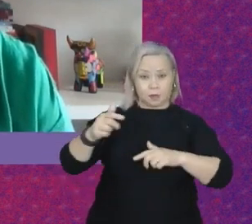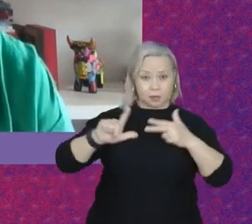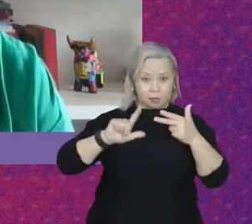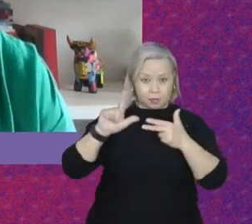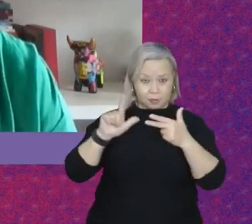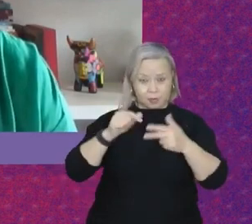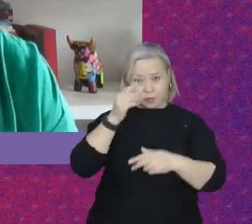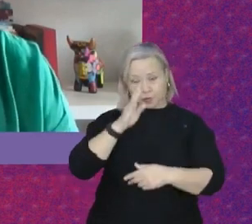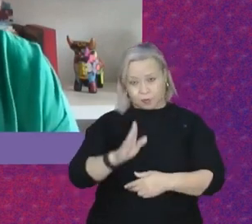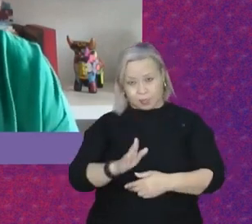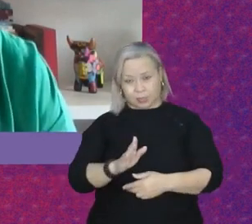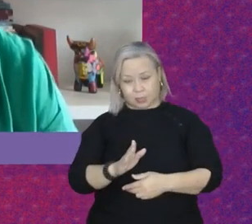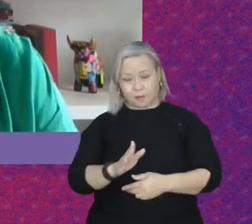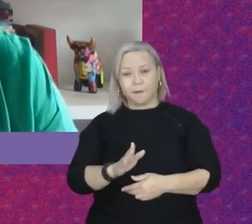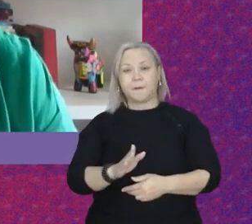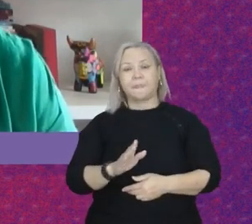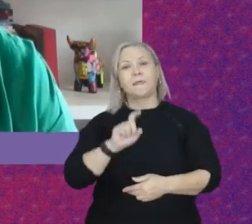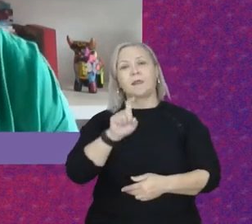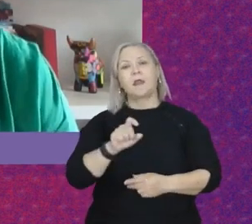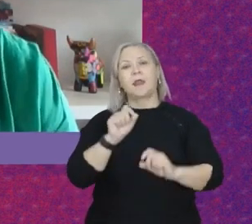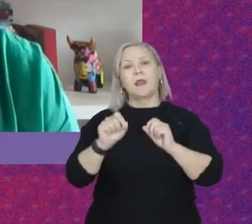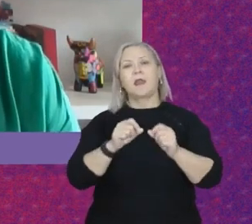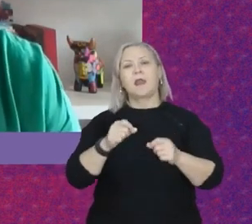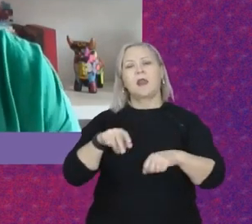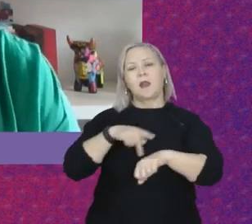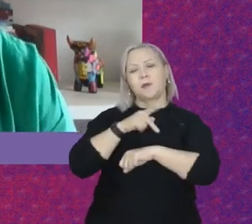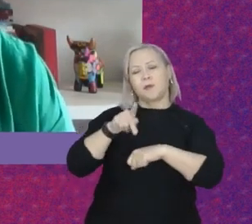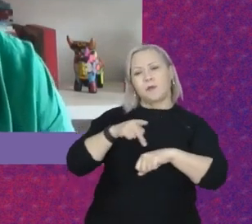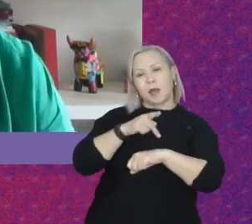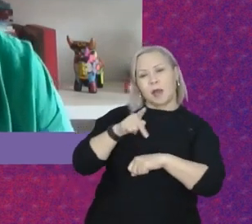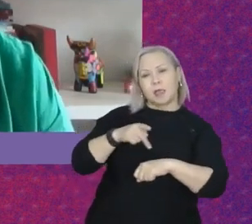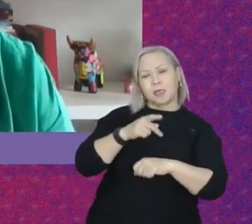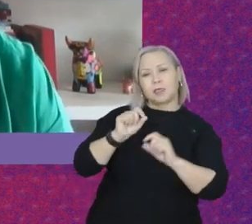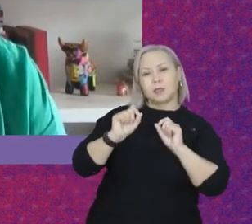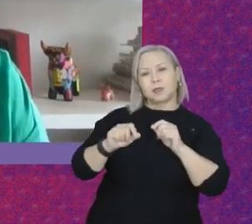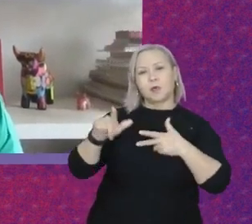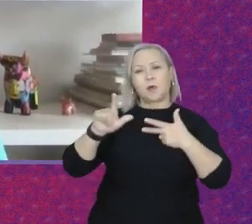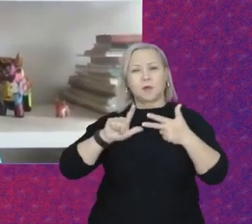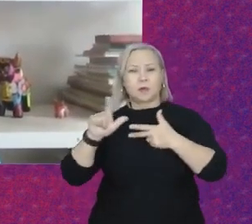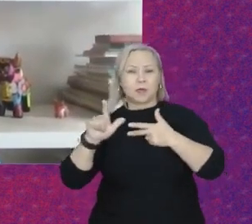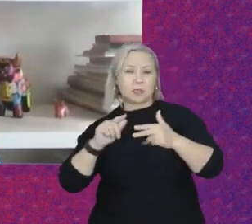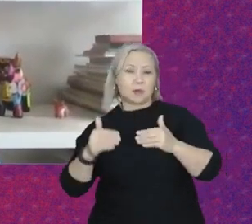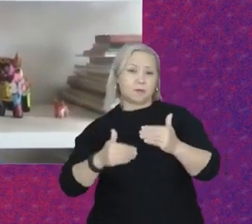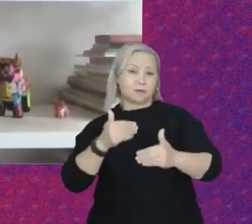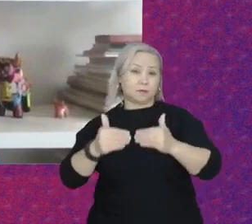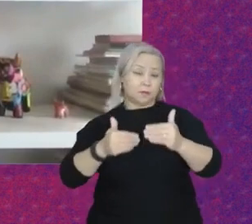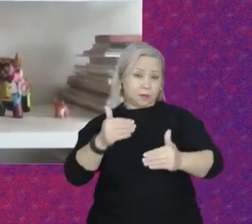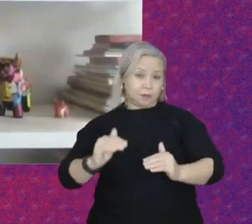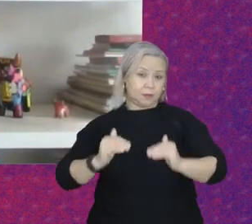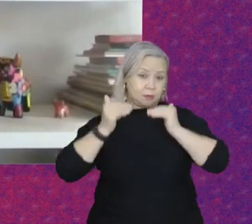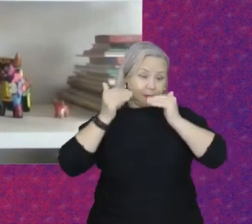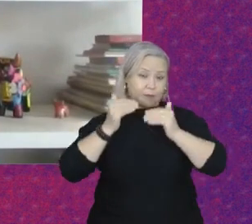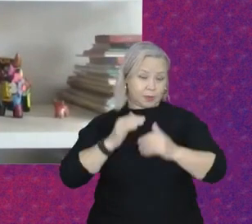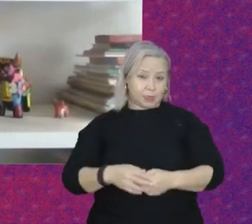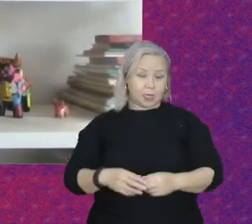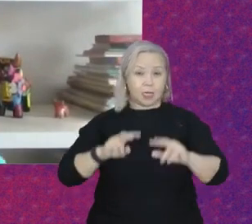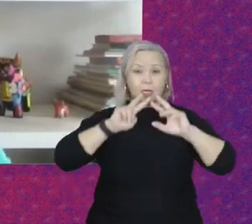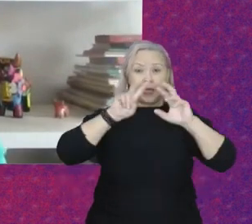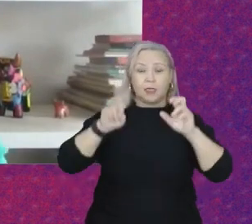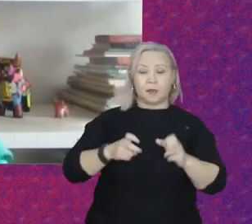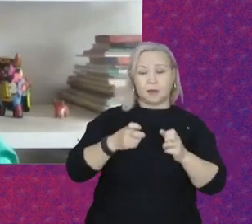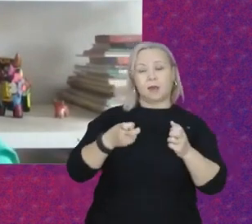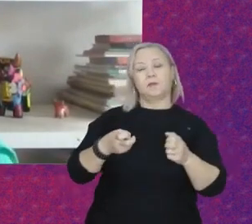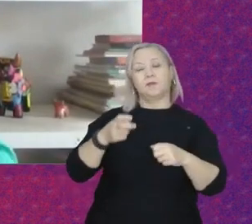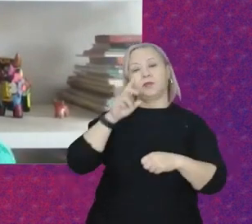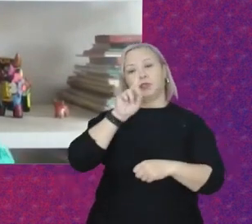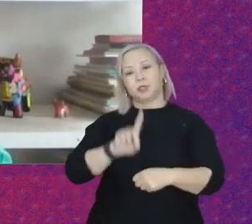o Brasil, ele é um dos países com uma legislação mais avançada em termos de direitos da